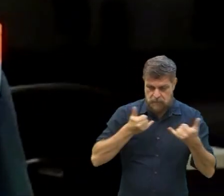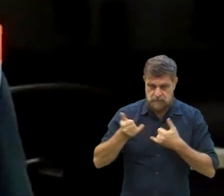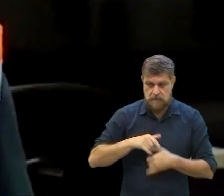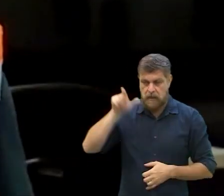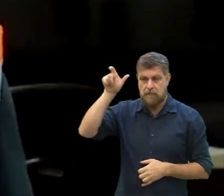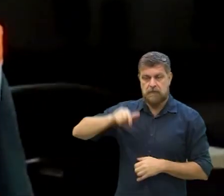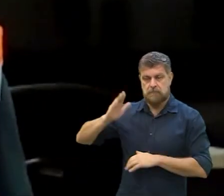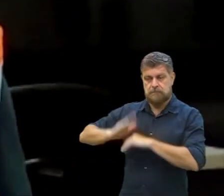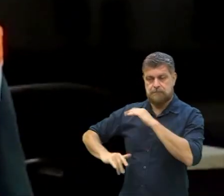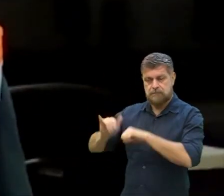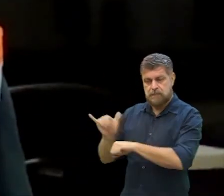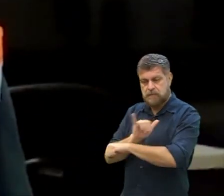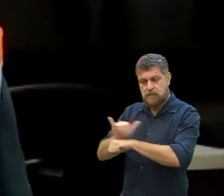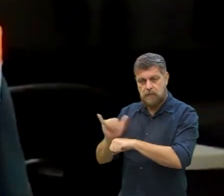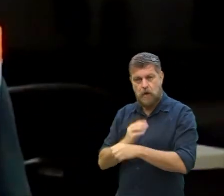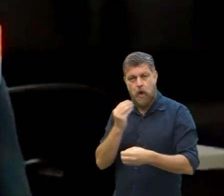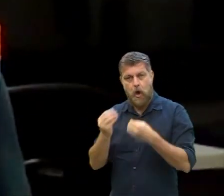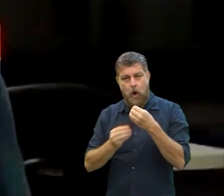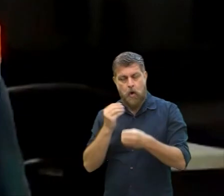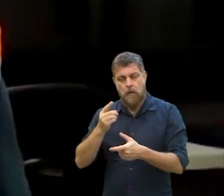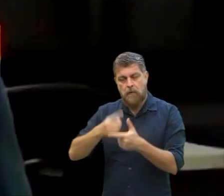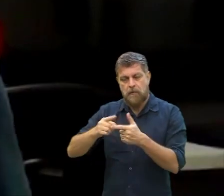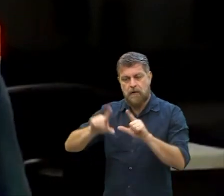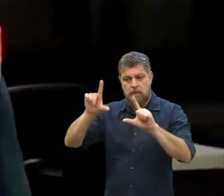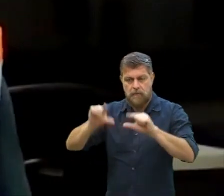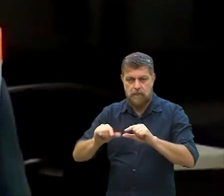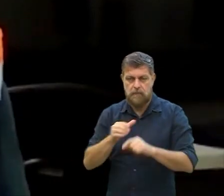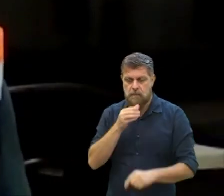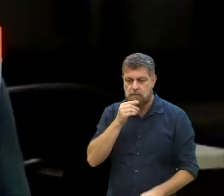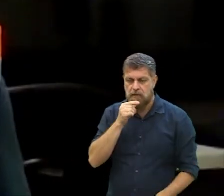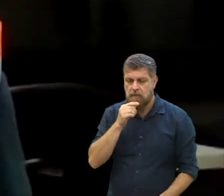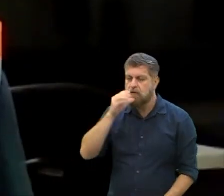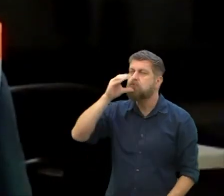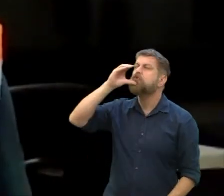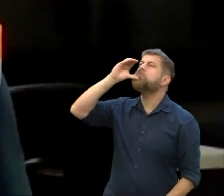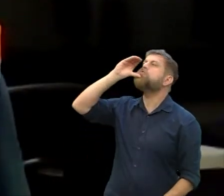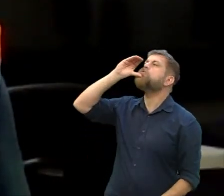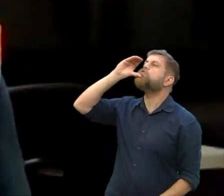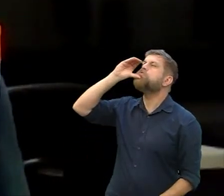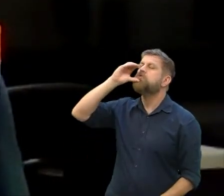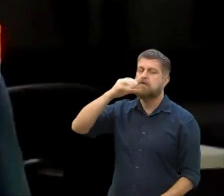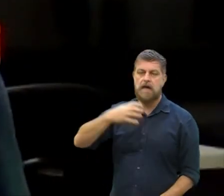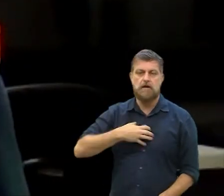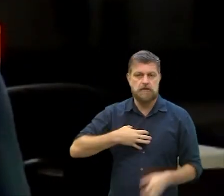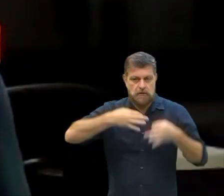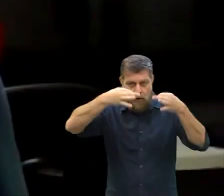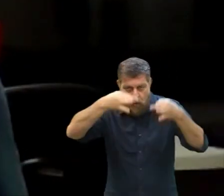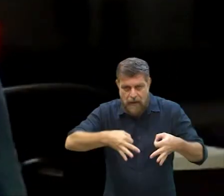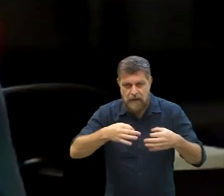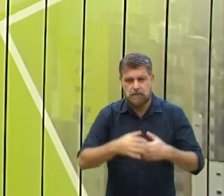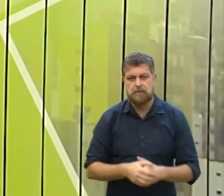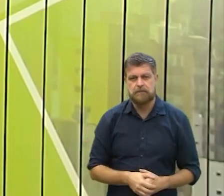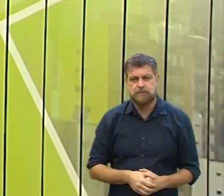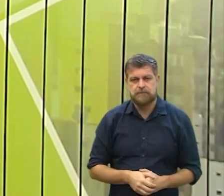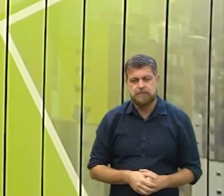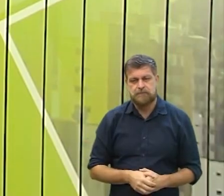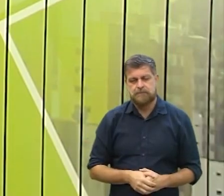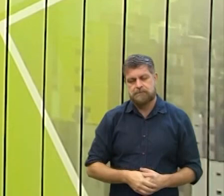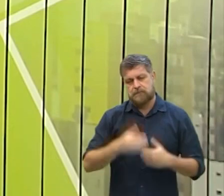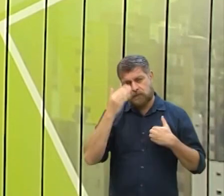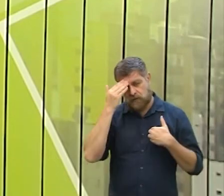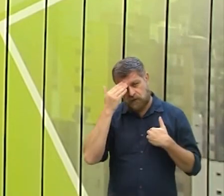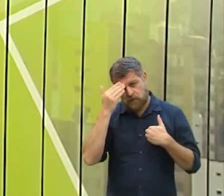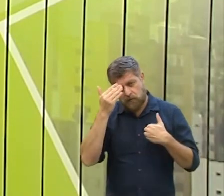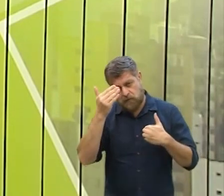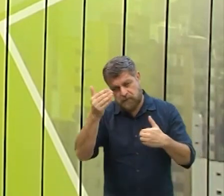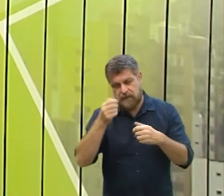as pessoas adotarem medidas para minimizar os efeitos. A hidratação é a forma mais adequada nesse momento. Perfeito.